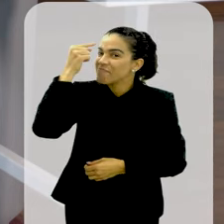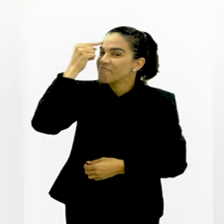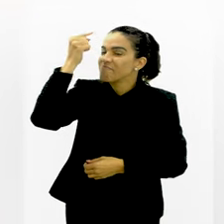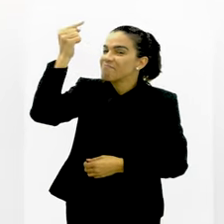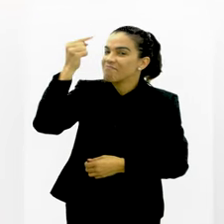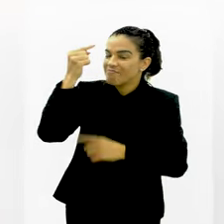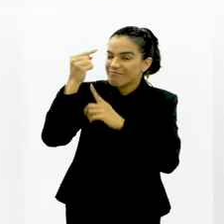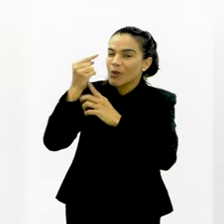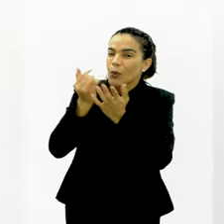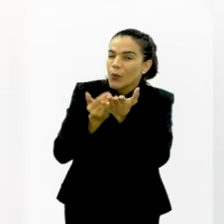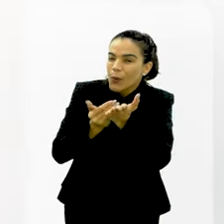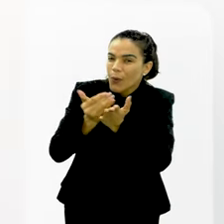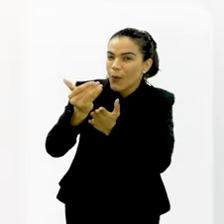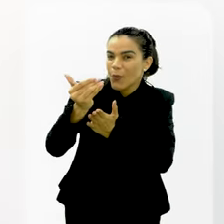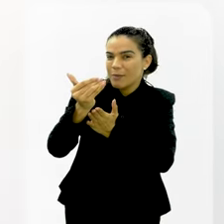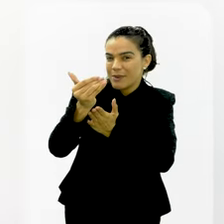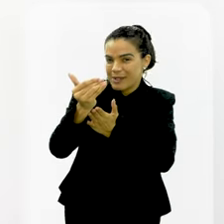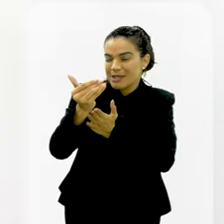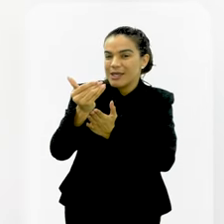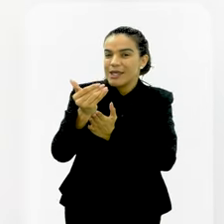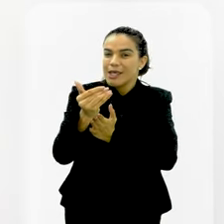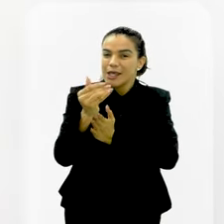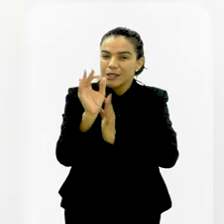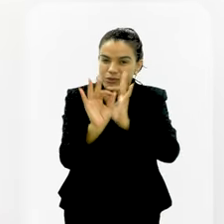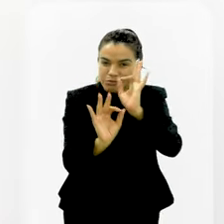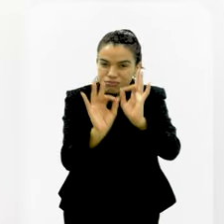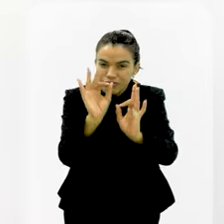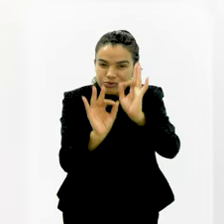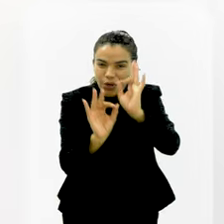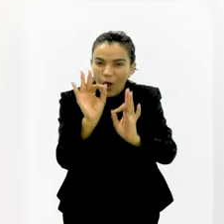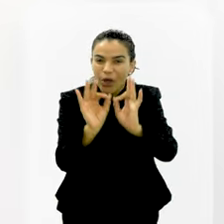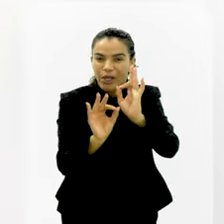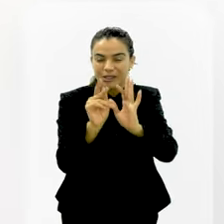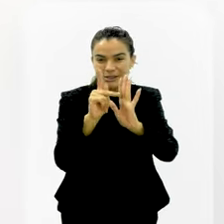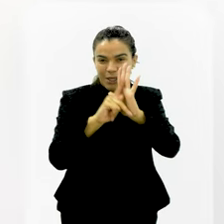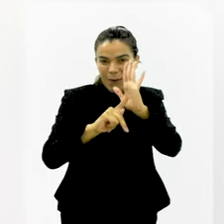um pensamento desde o início do embrião do projeto, né?